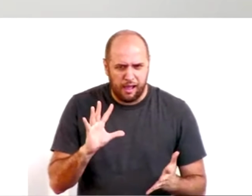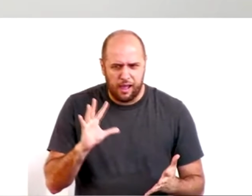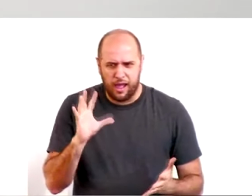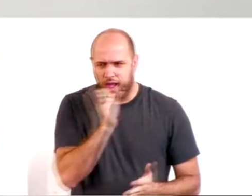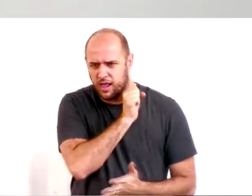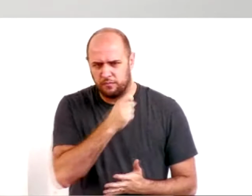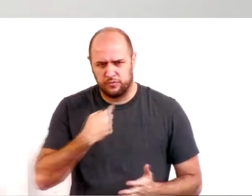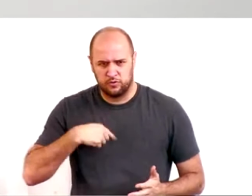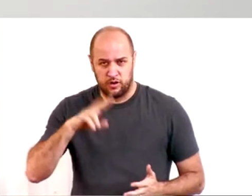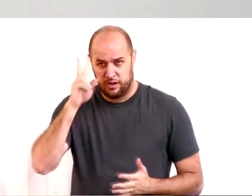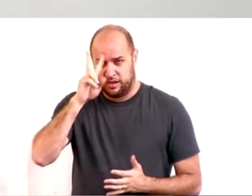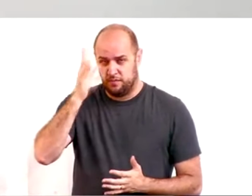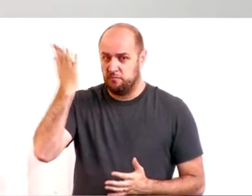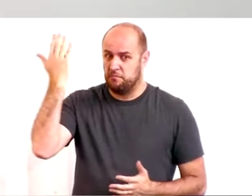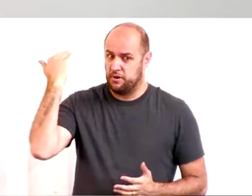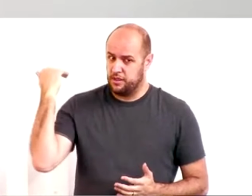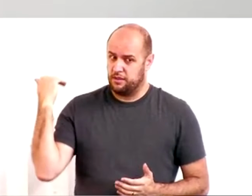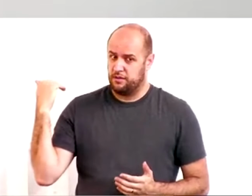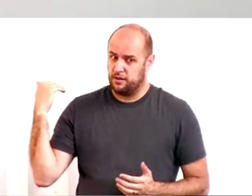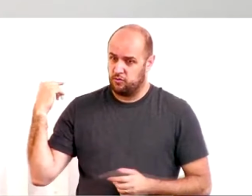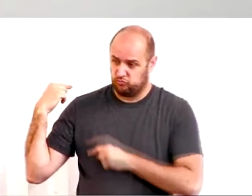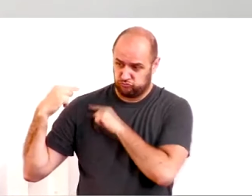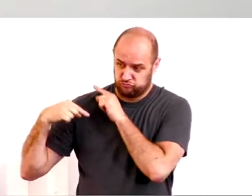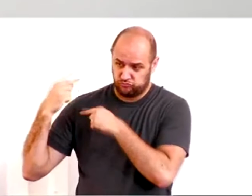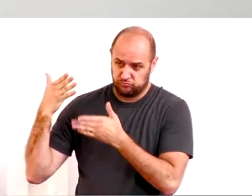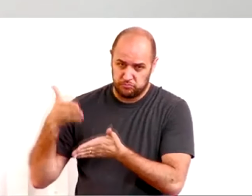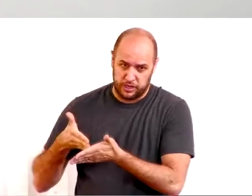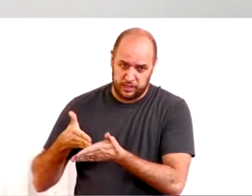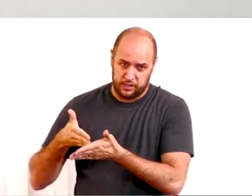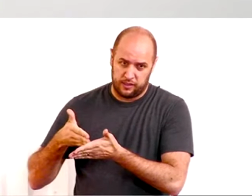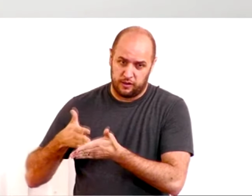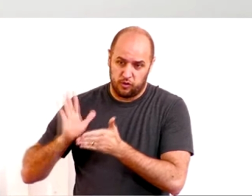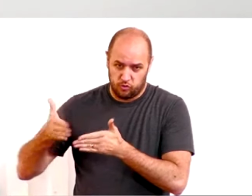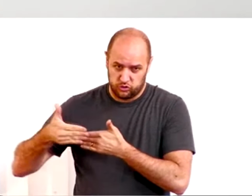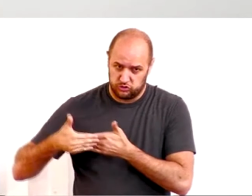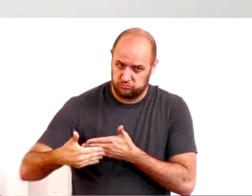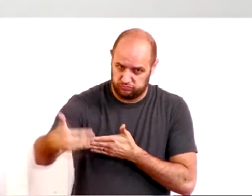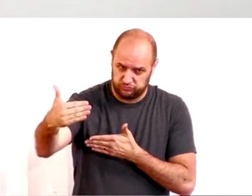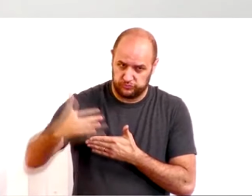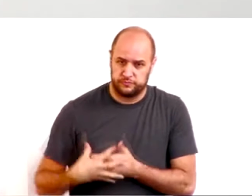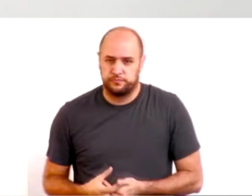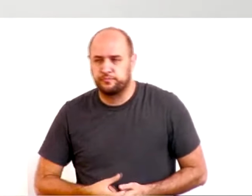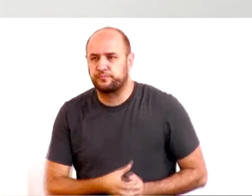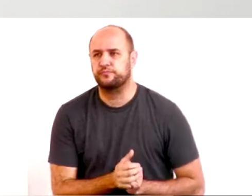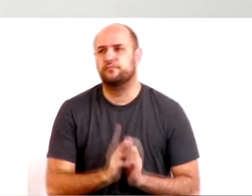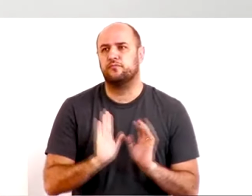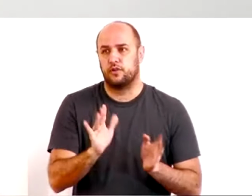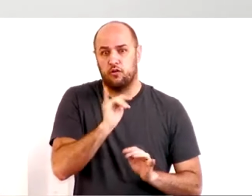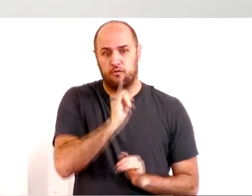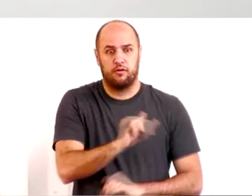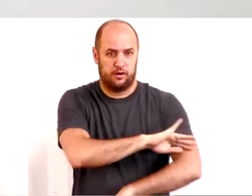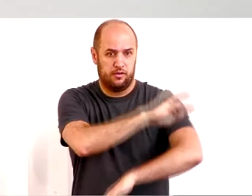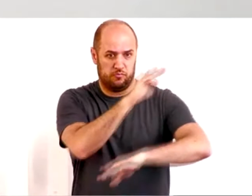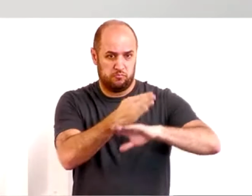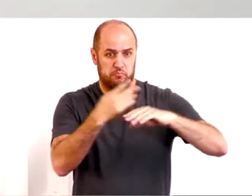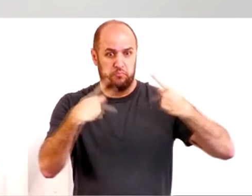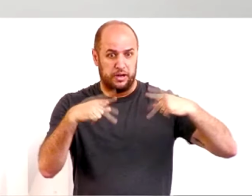nós partimos e até onde nós chegamos. Como já lhes falei, o Sermão do Monte descreve